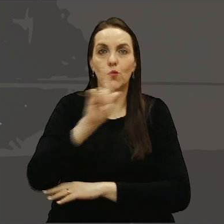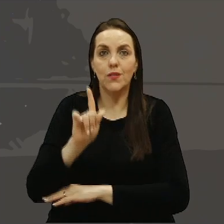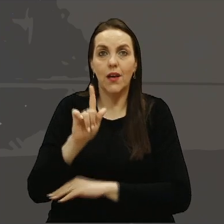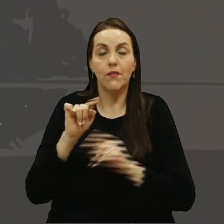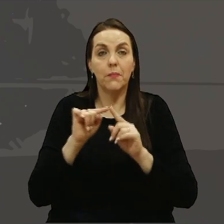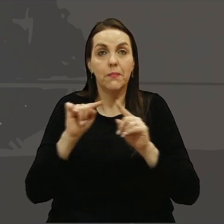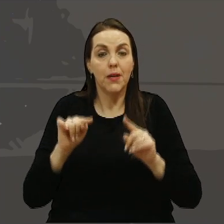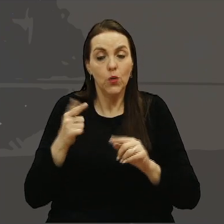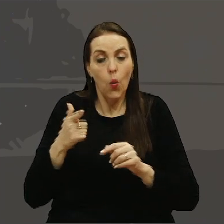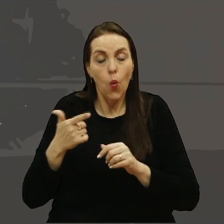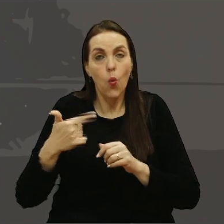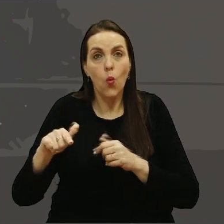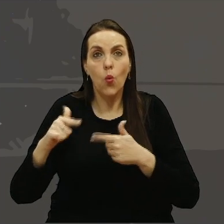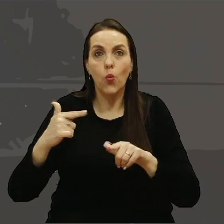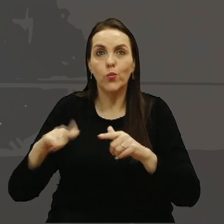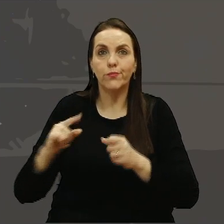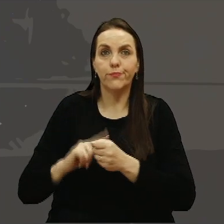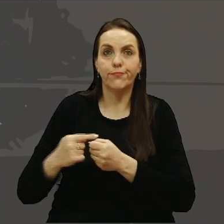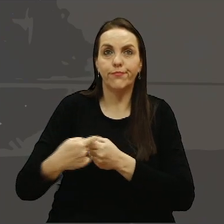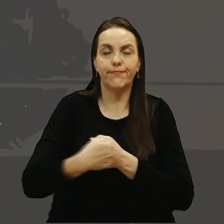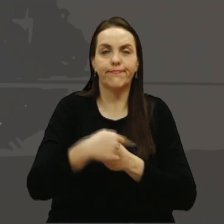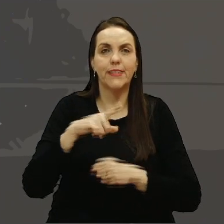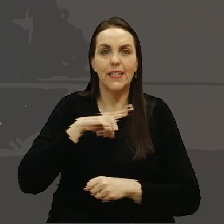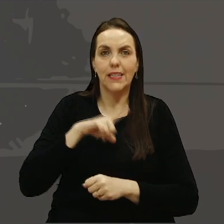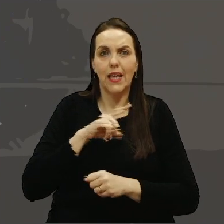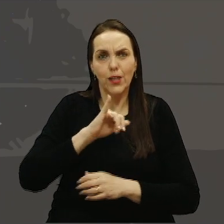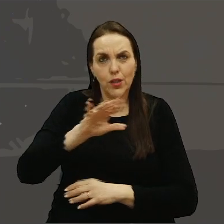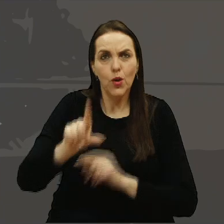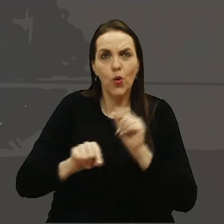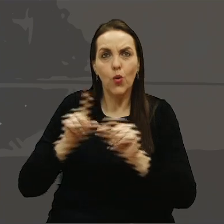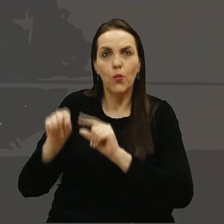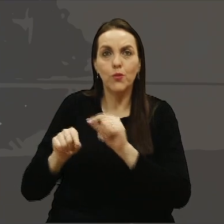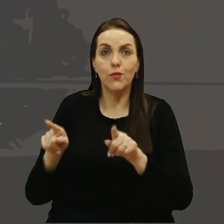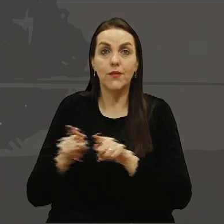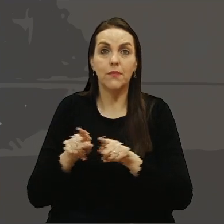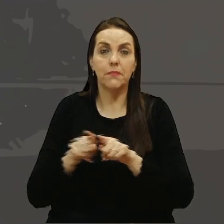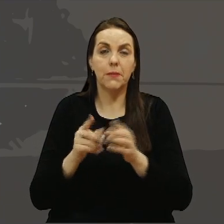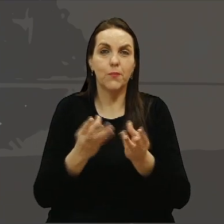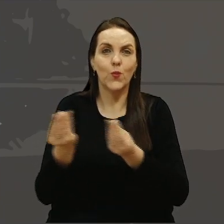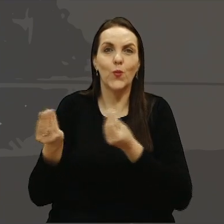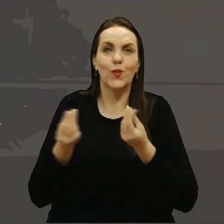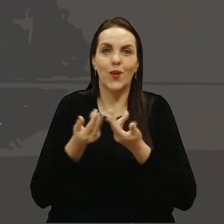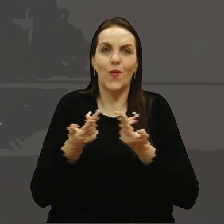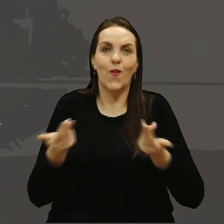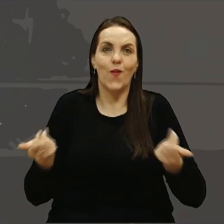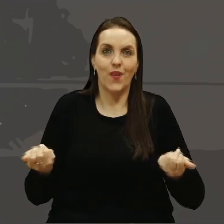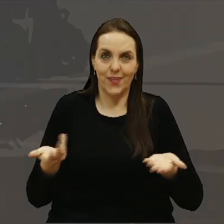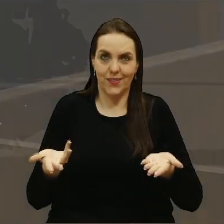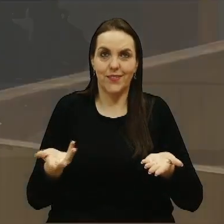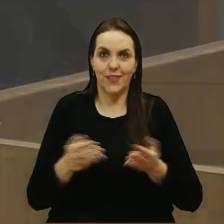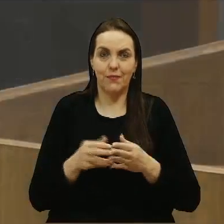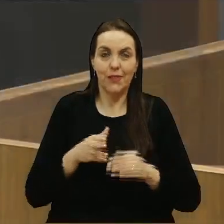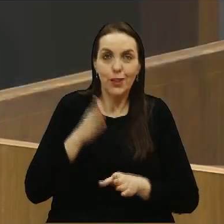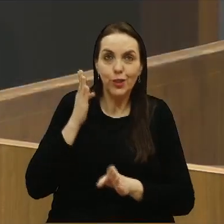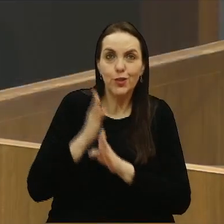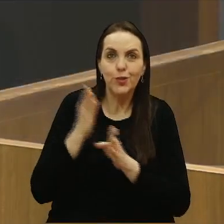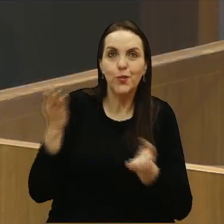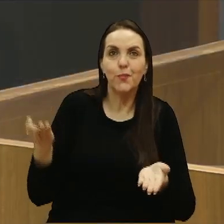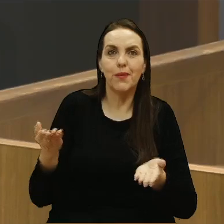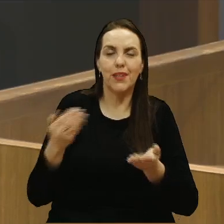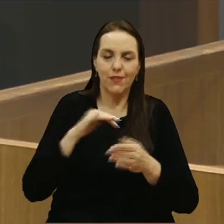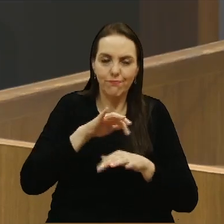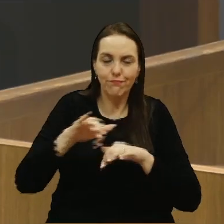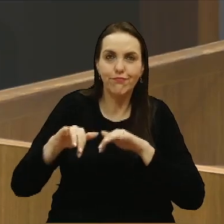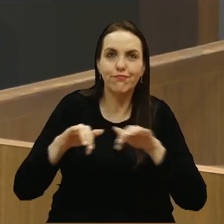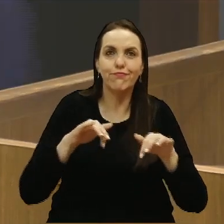nesses outros municípios, nós temos muitas opções, nós temos muita coisa a ser descoberta,